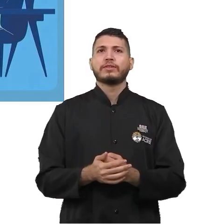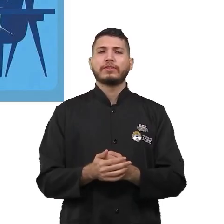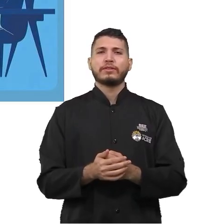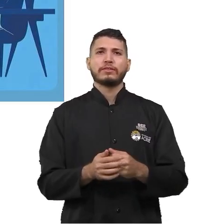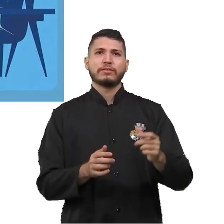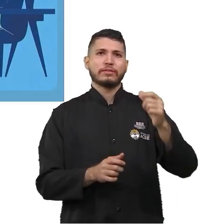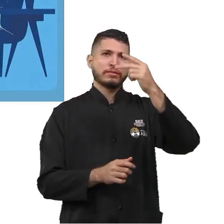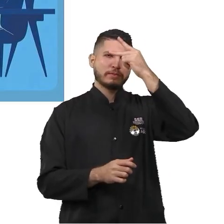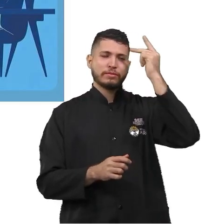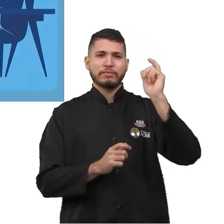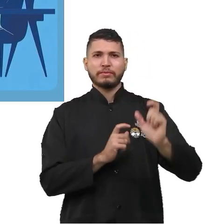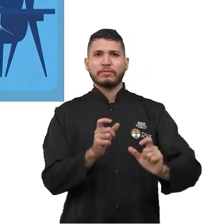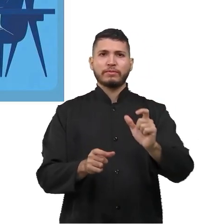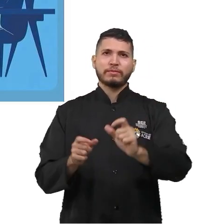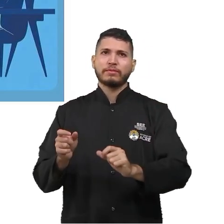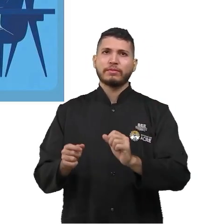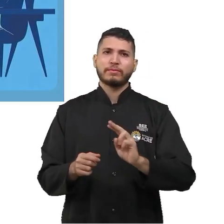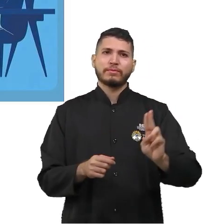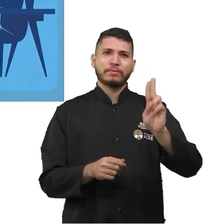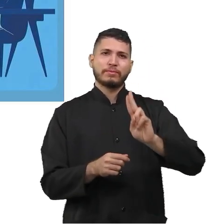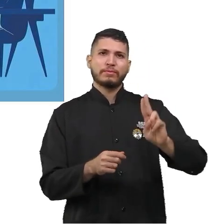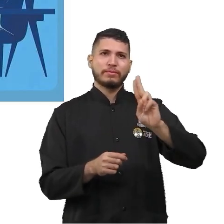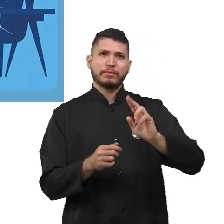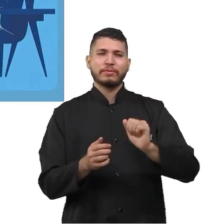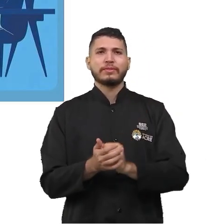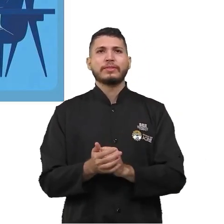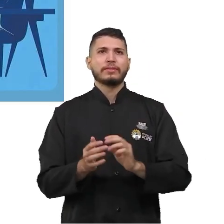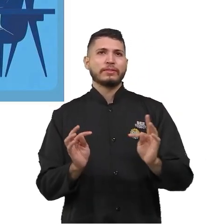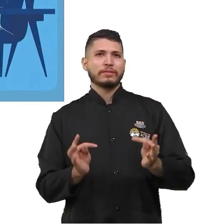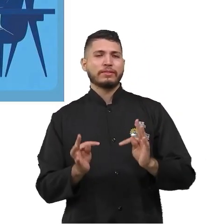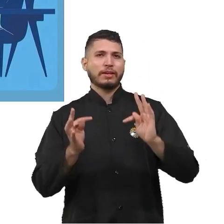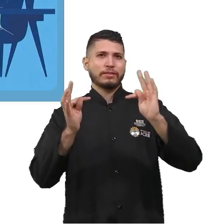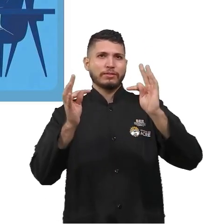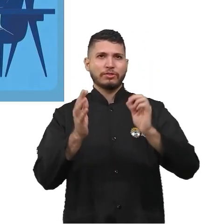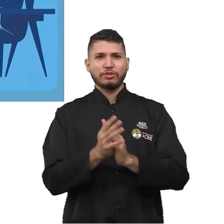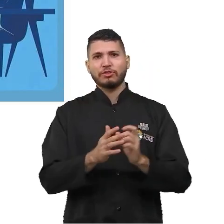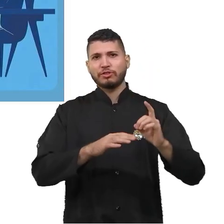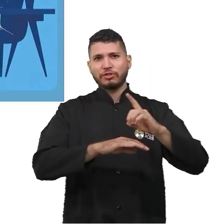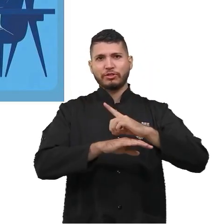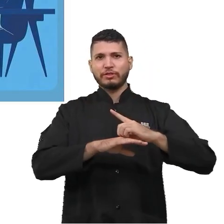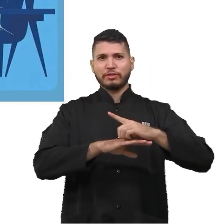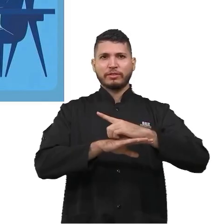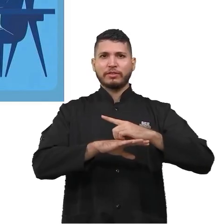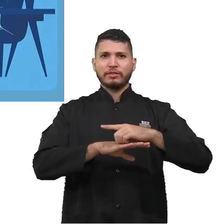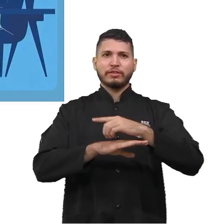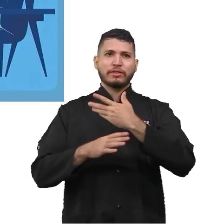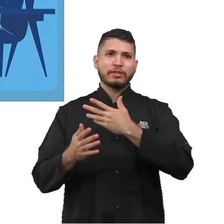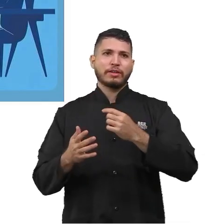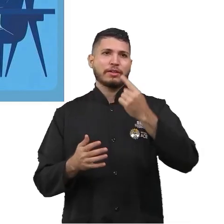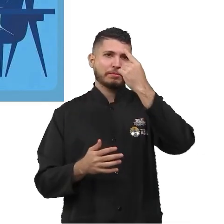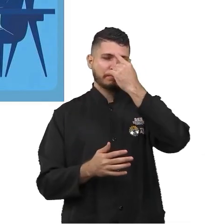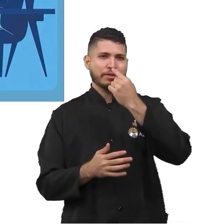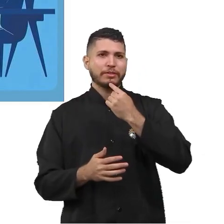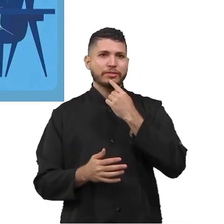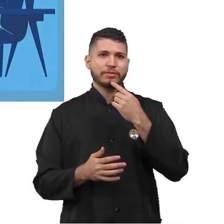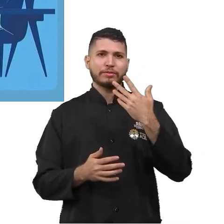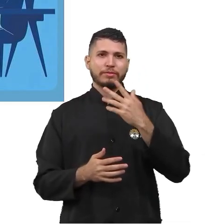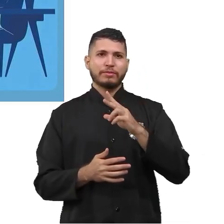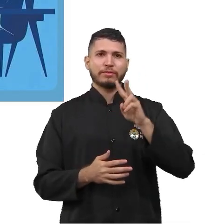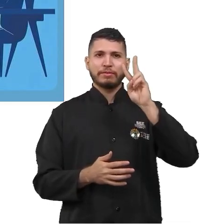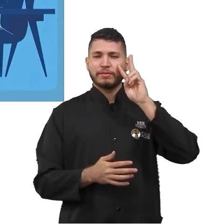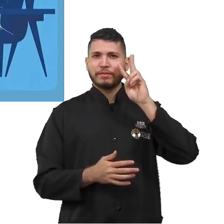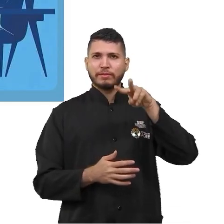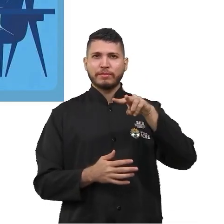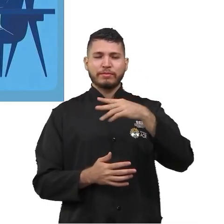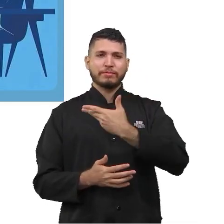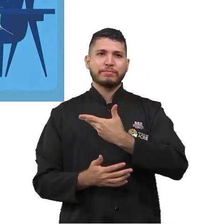nessas imagens, a configuração das novas formas de trabalho que temos na atualidade. O mais interessante quando a gente